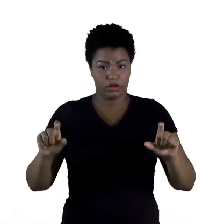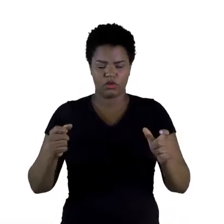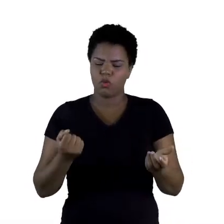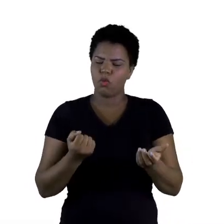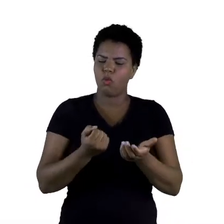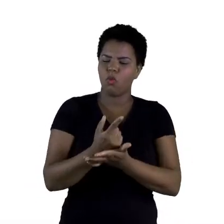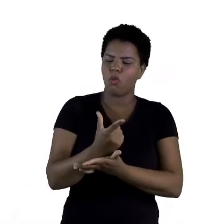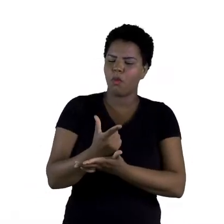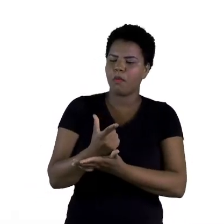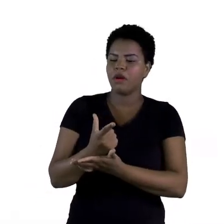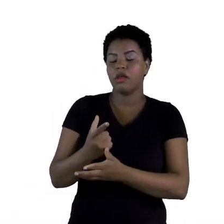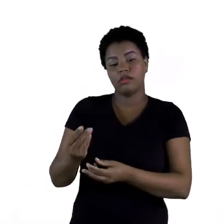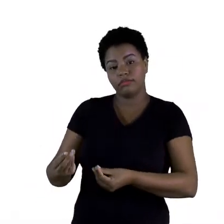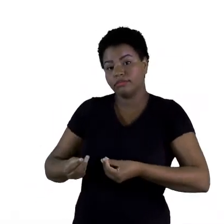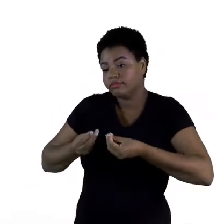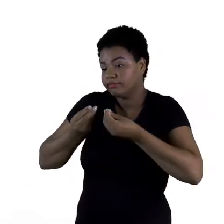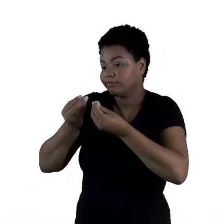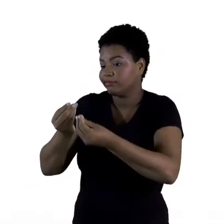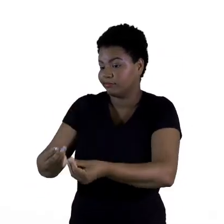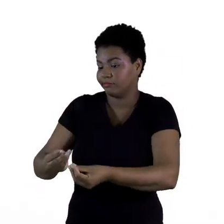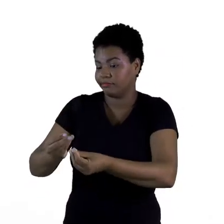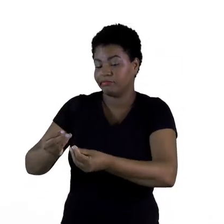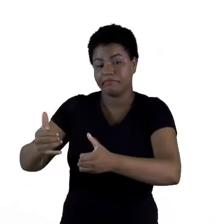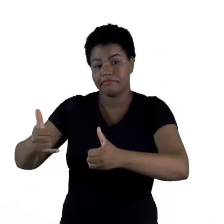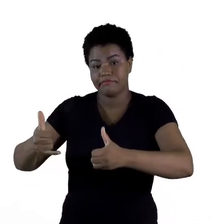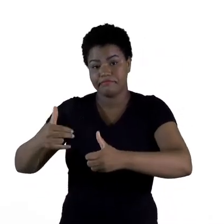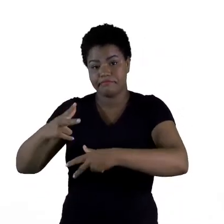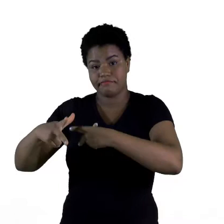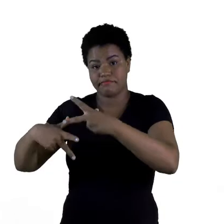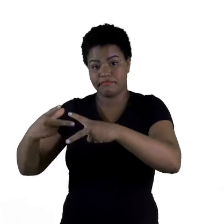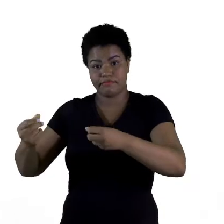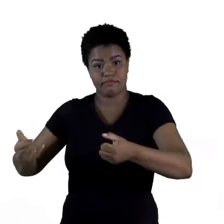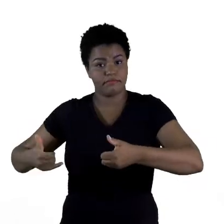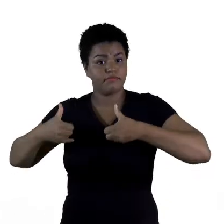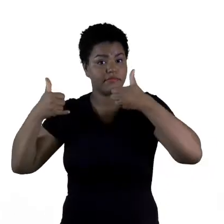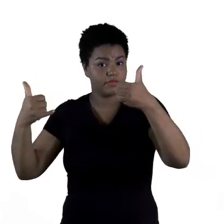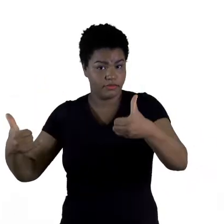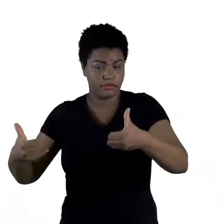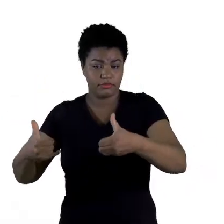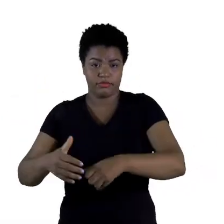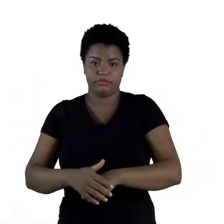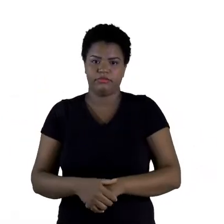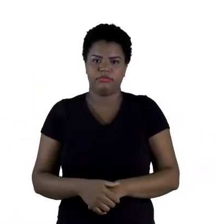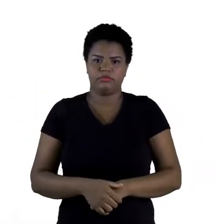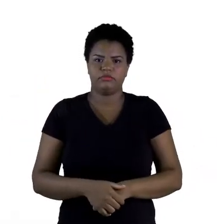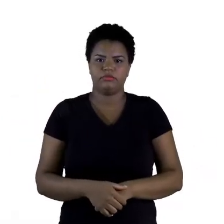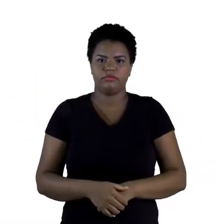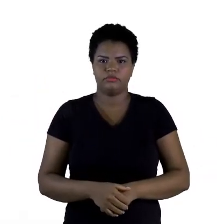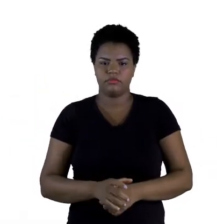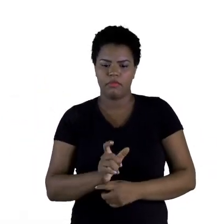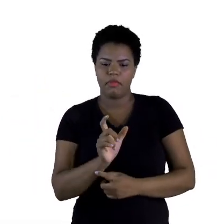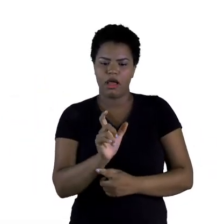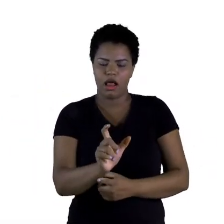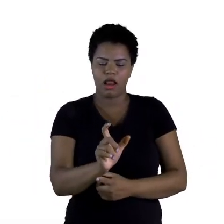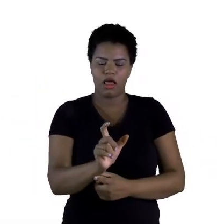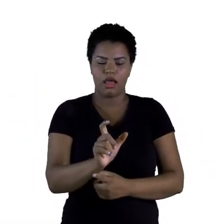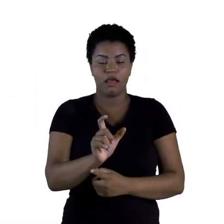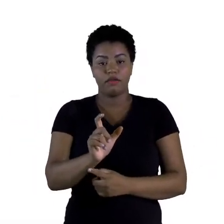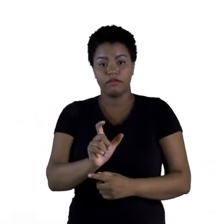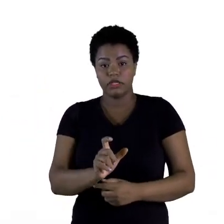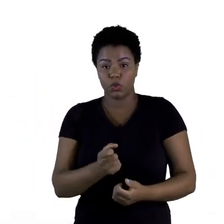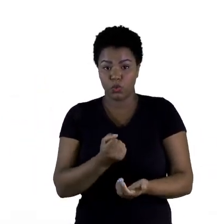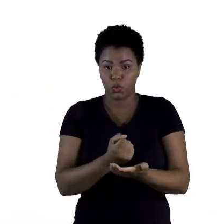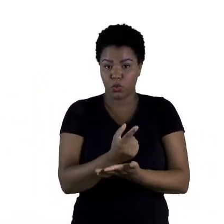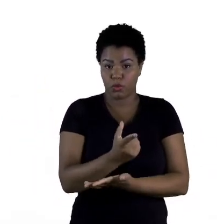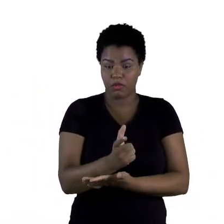comprei e entreguei o presente de aniversário. Entre a palavra comprei e entreguei, nós